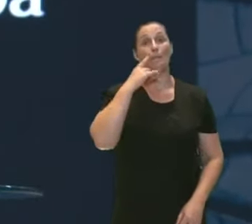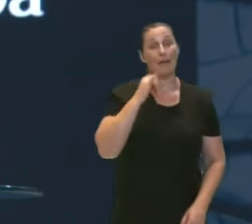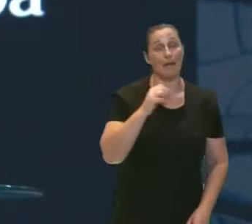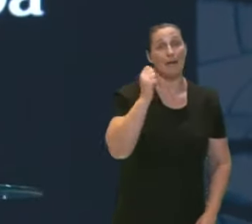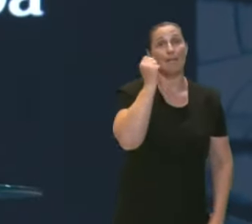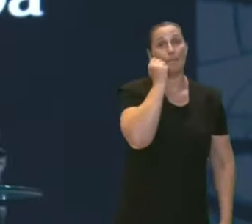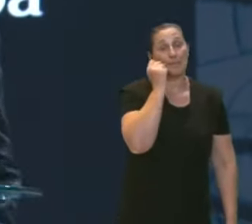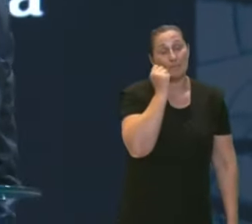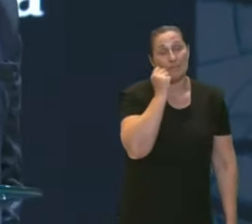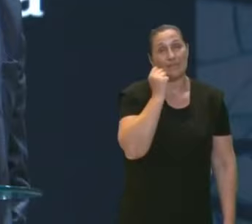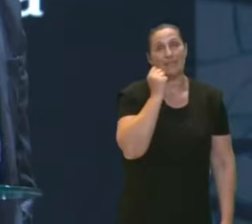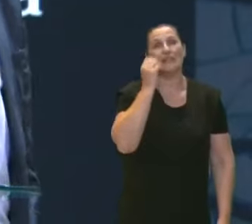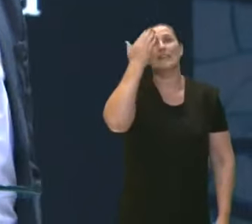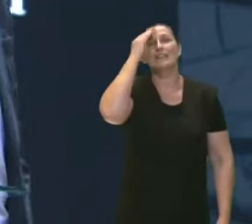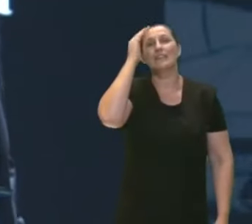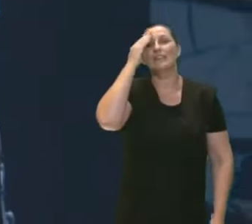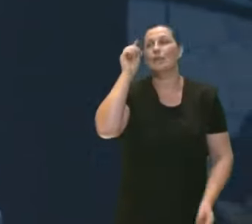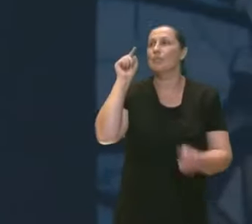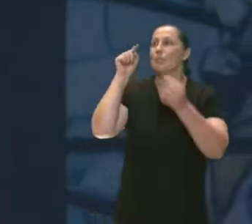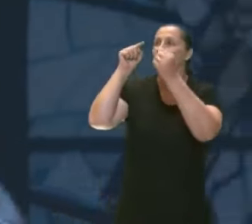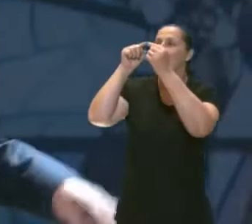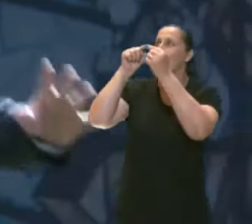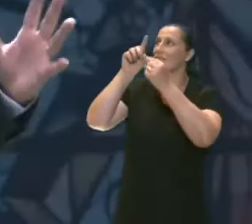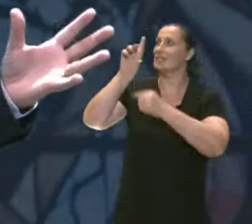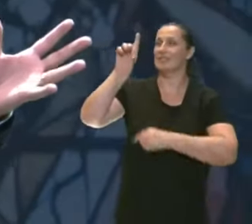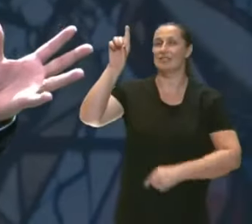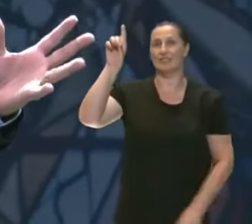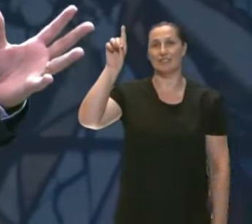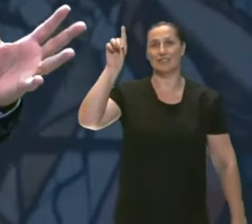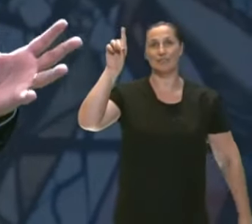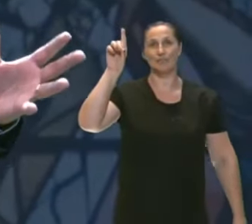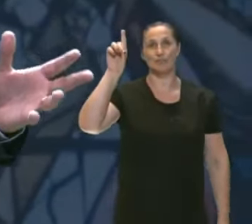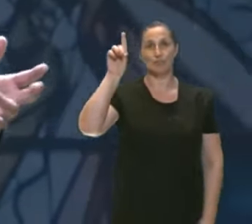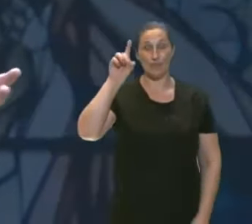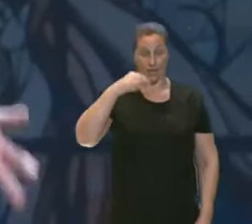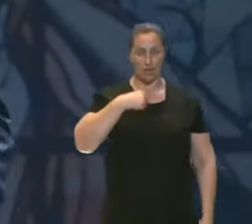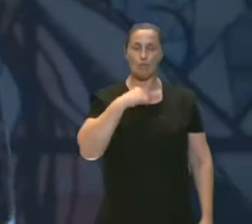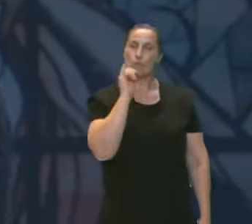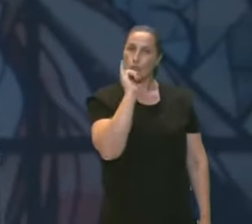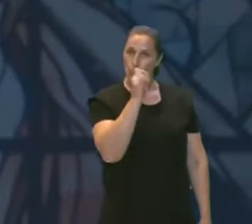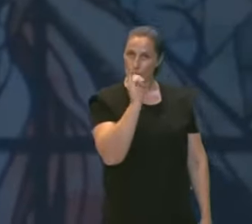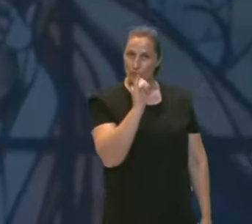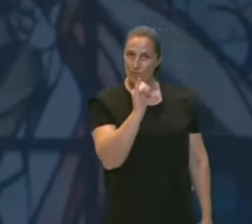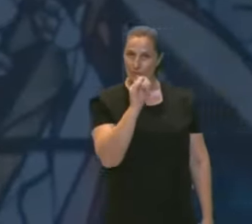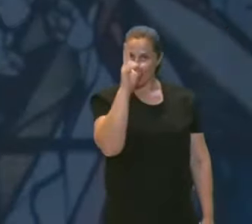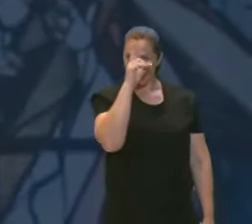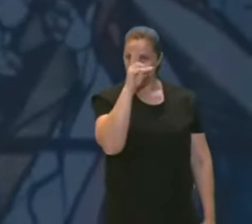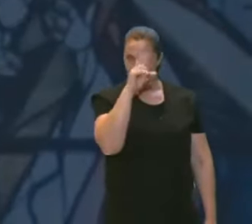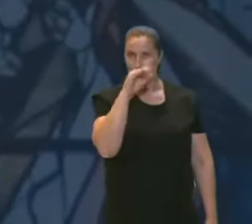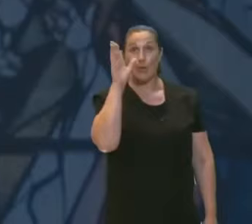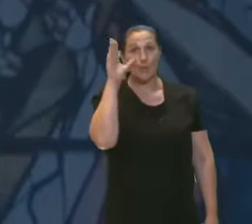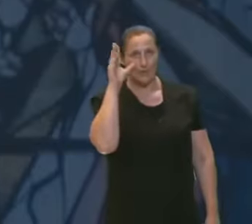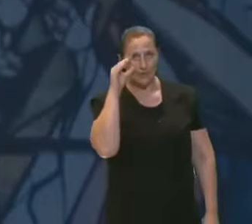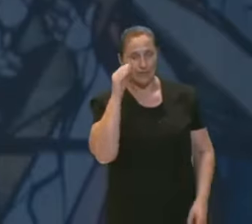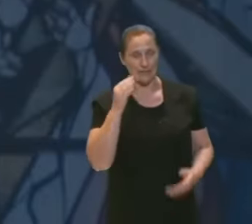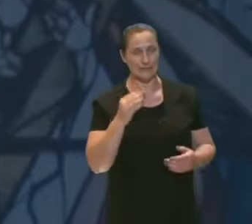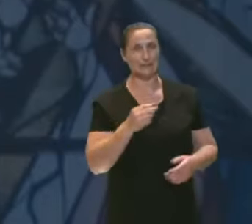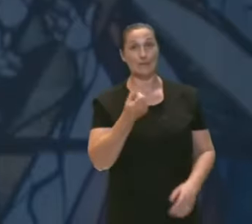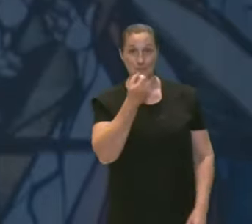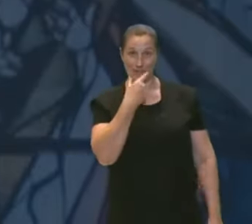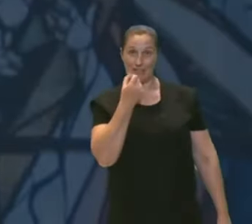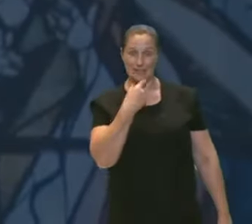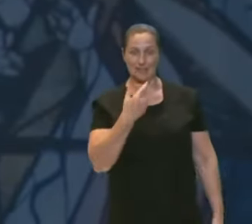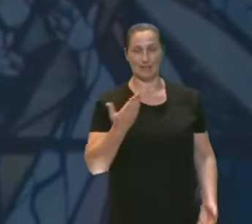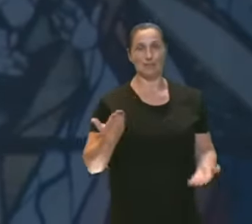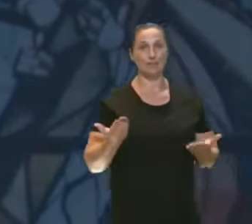entender os propósitos de Deus, enxergar além de si mesmo. Eu vou ter que contar um fato curioso aqui, engraçado aqui, tá bom? Essa